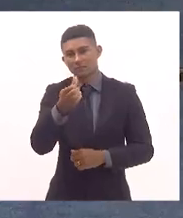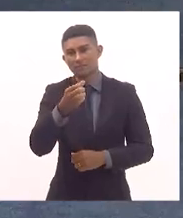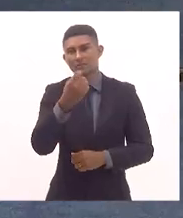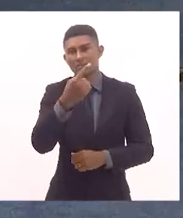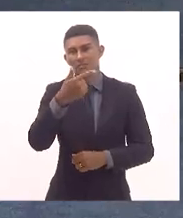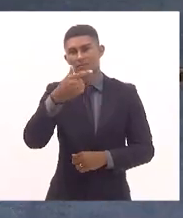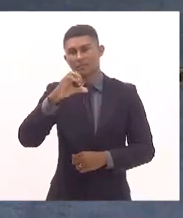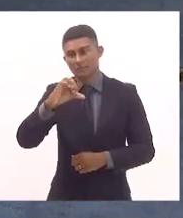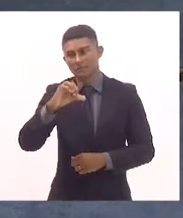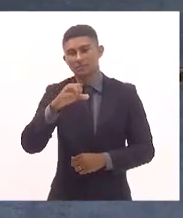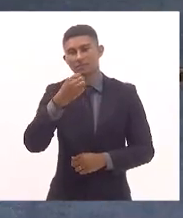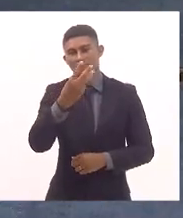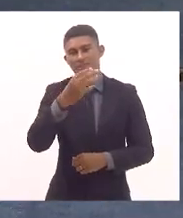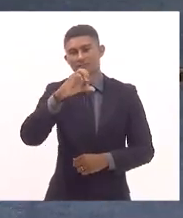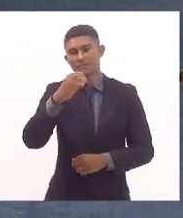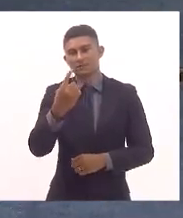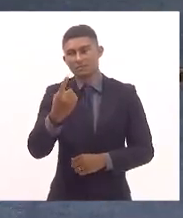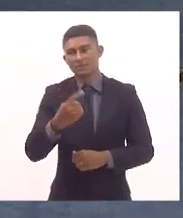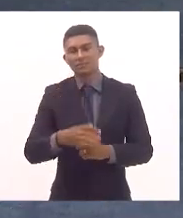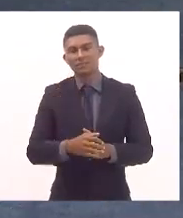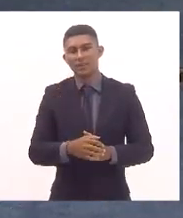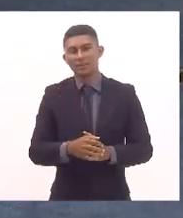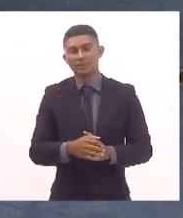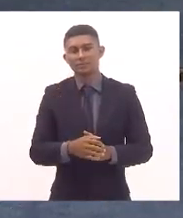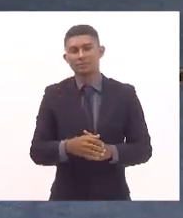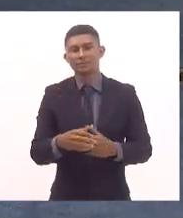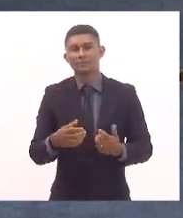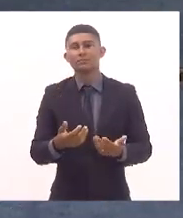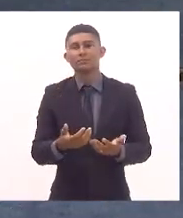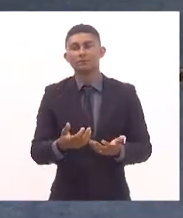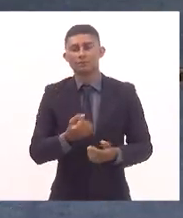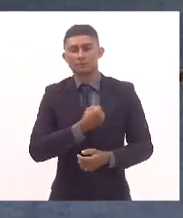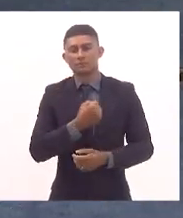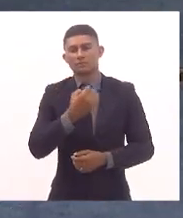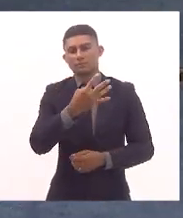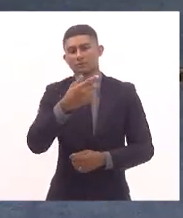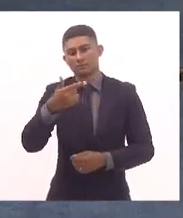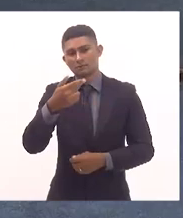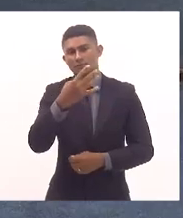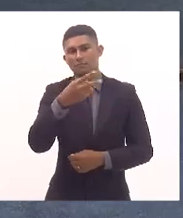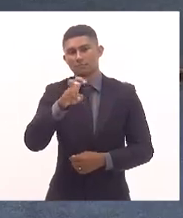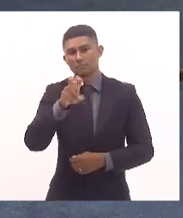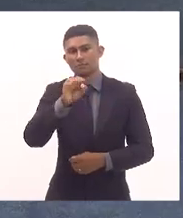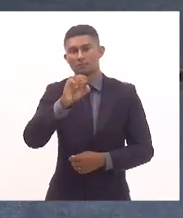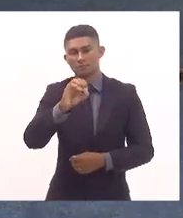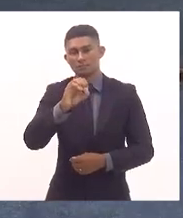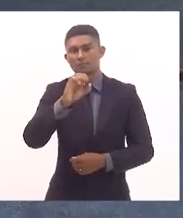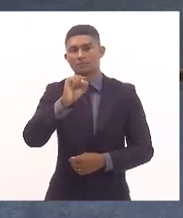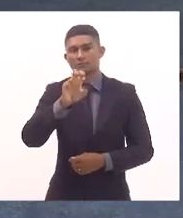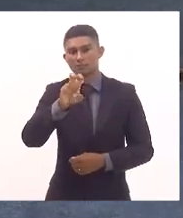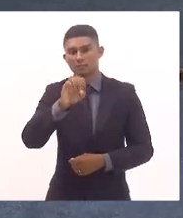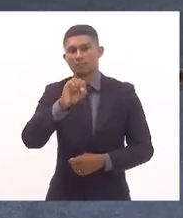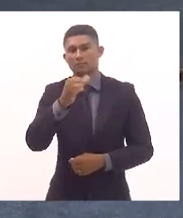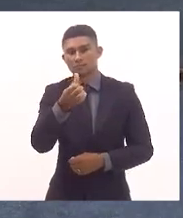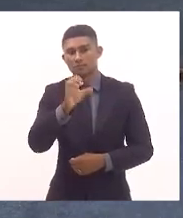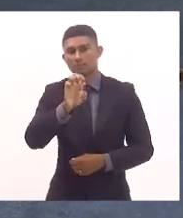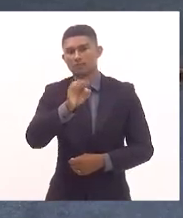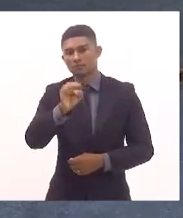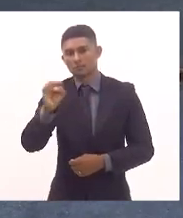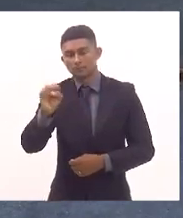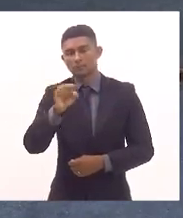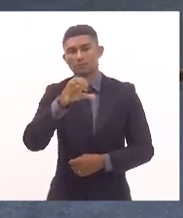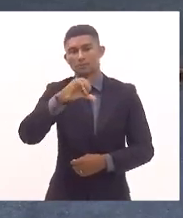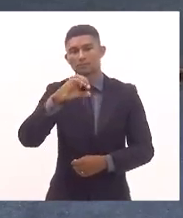129, 269, 391, 448 e 475. Números 42, 45, 80, 85, 86, 88,